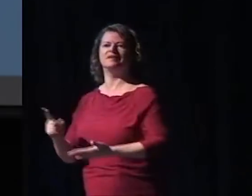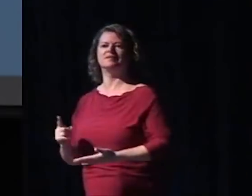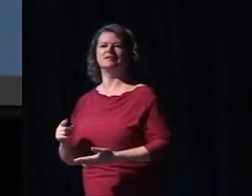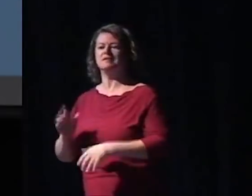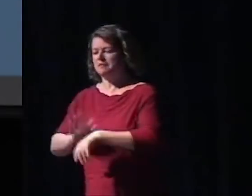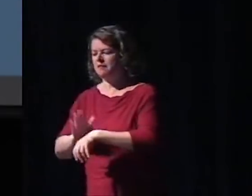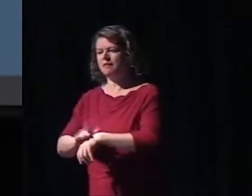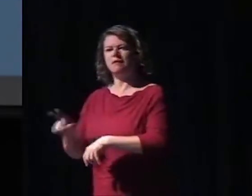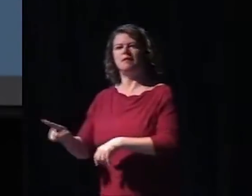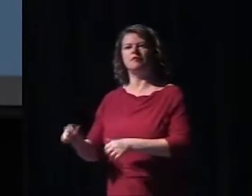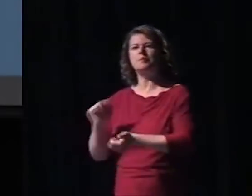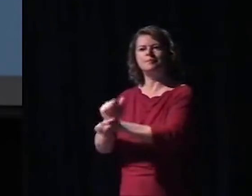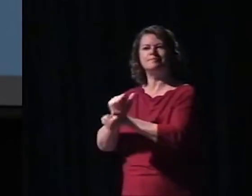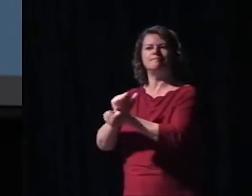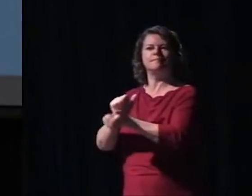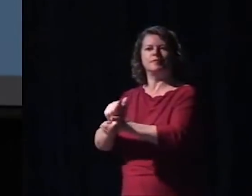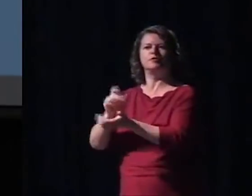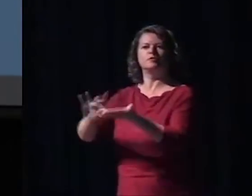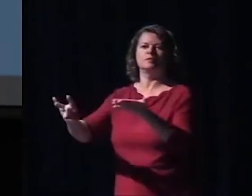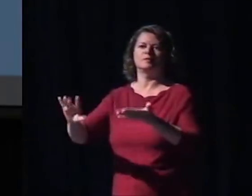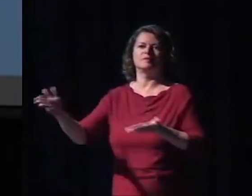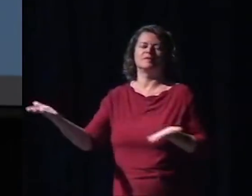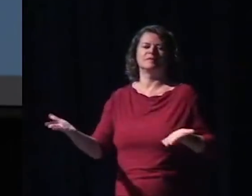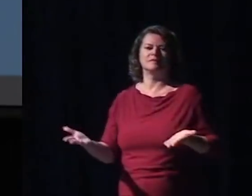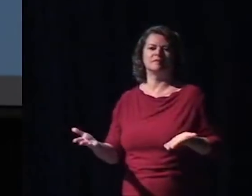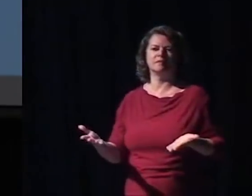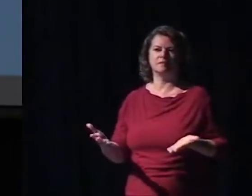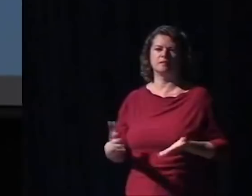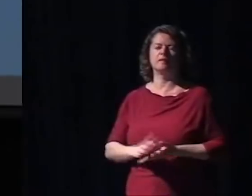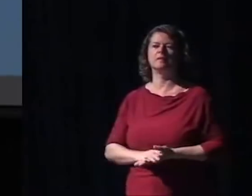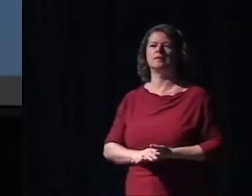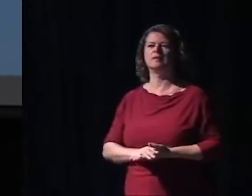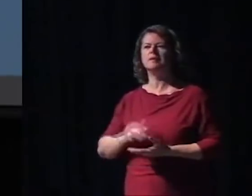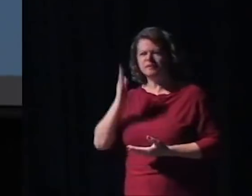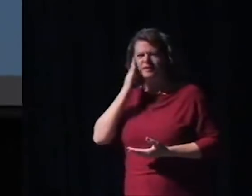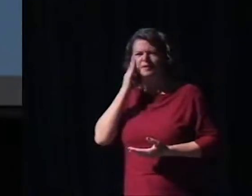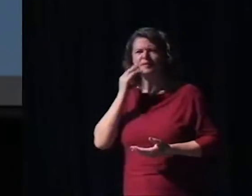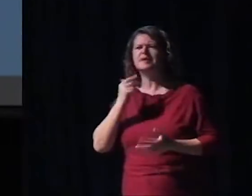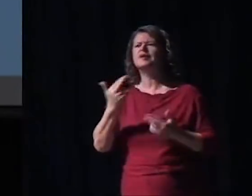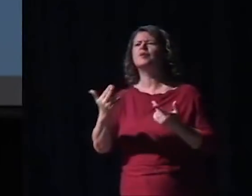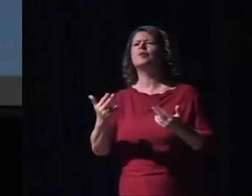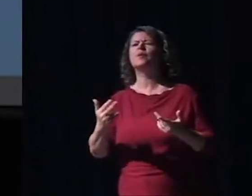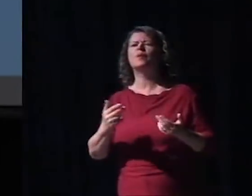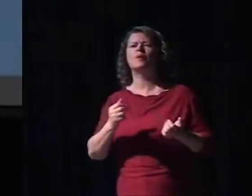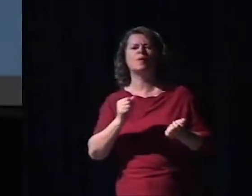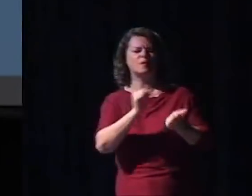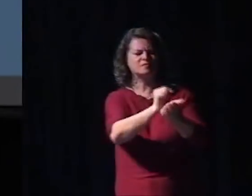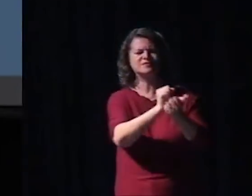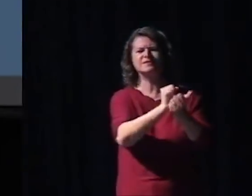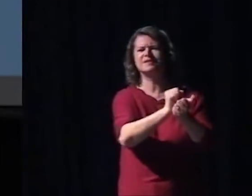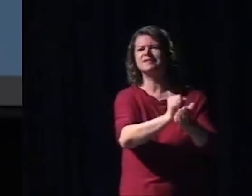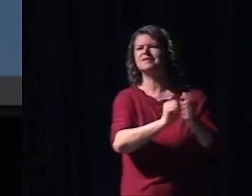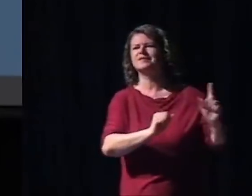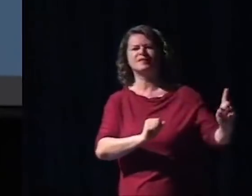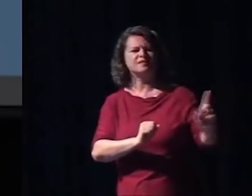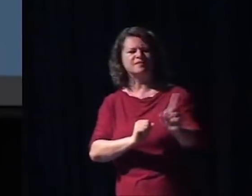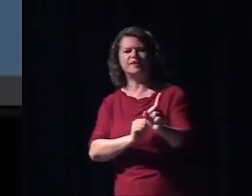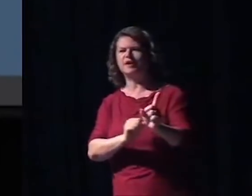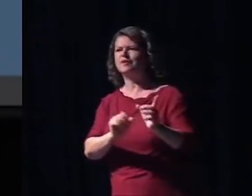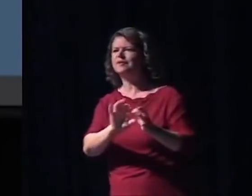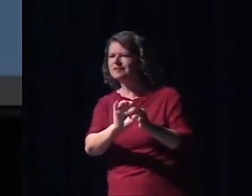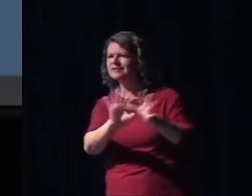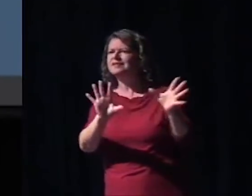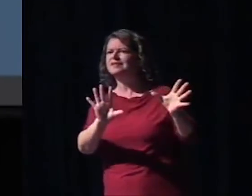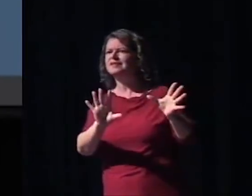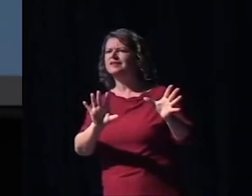prisioneiro dos filisteus. Sabe aquele sujeito que veio com a carta de alforria? Sabe aquele advogado que vem com a autoridade do